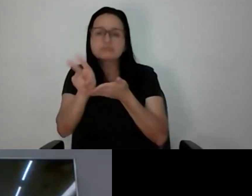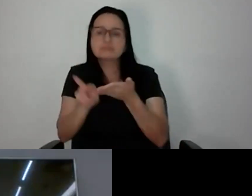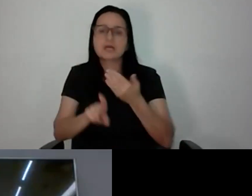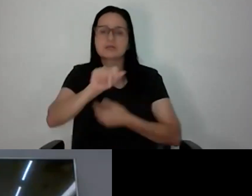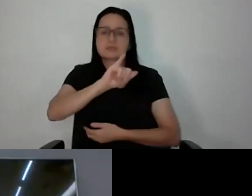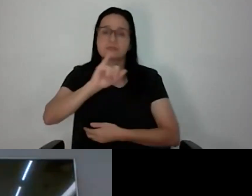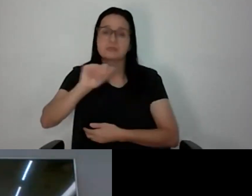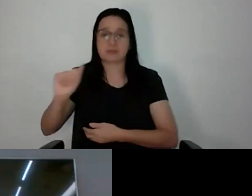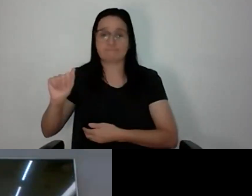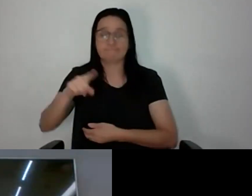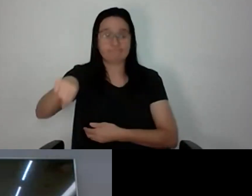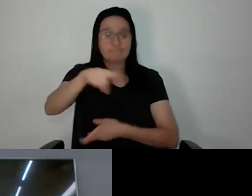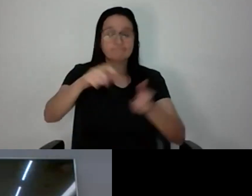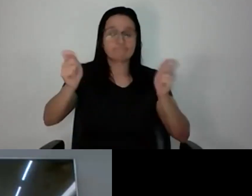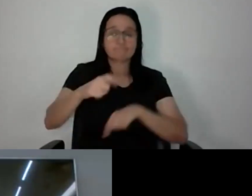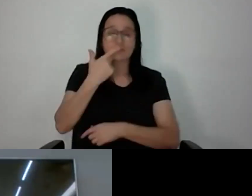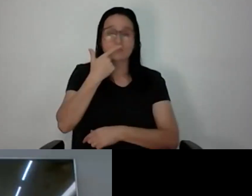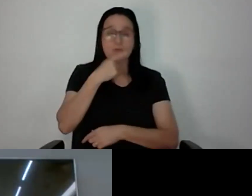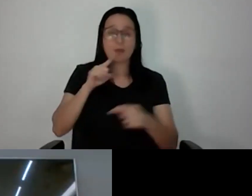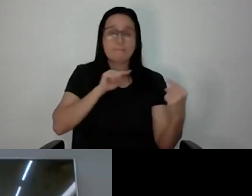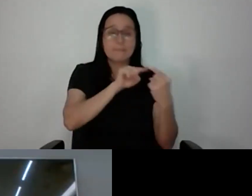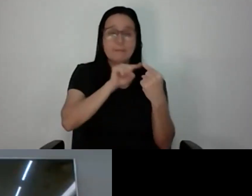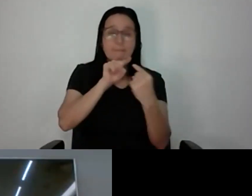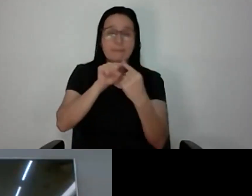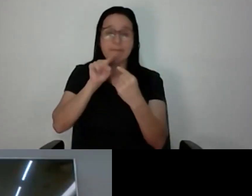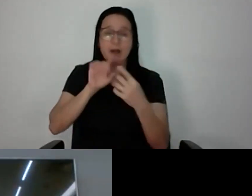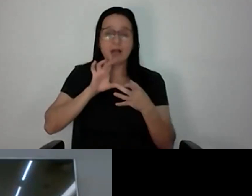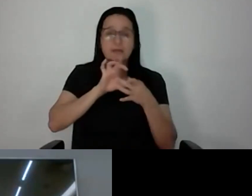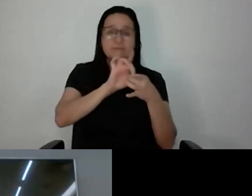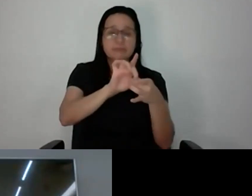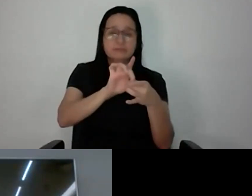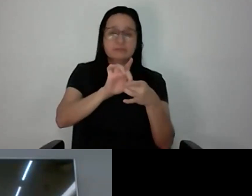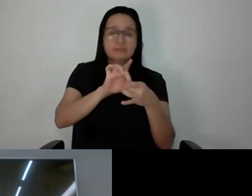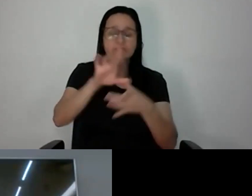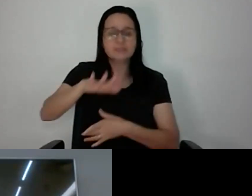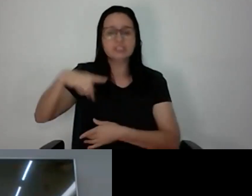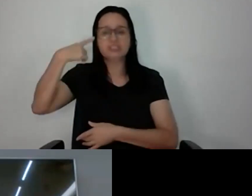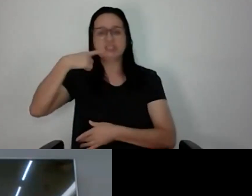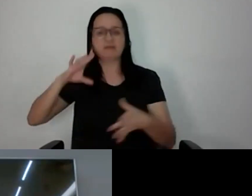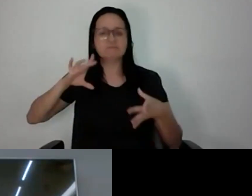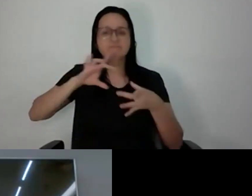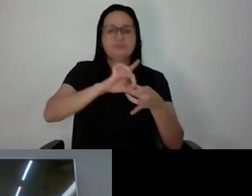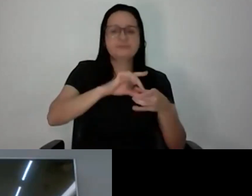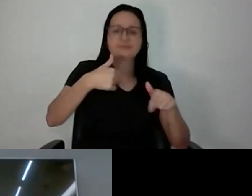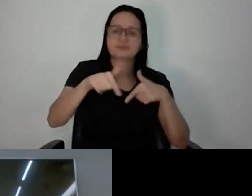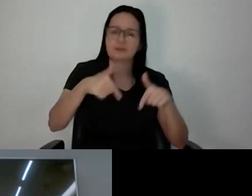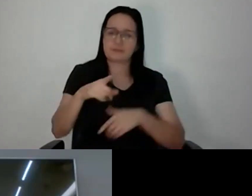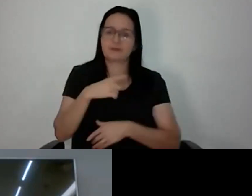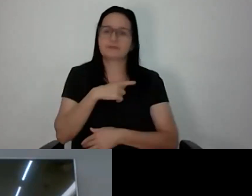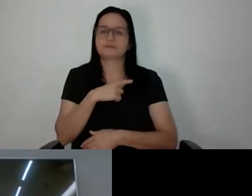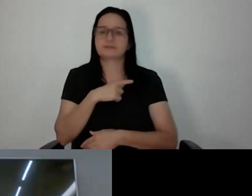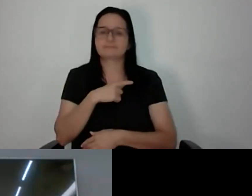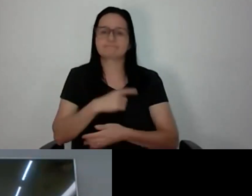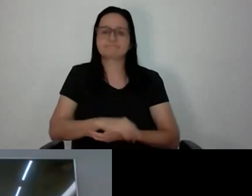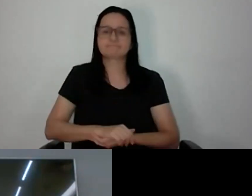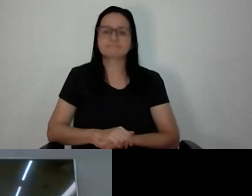você consiga casar o seu mundo do direito e o ramo de atuação que você quer. Mas não só por isso. Eu